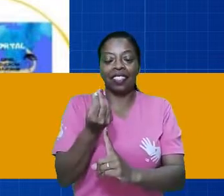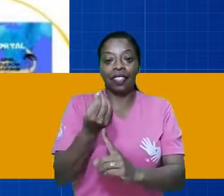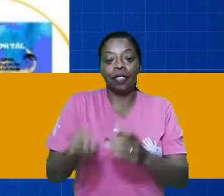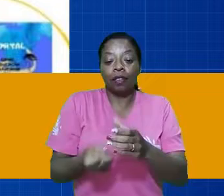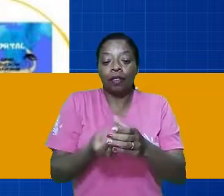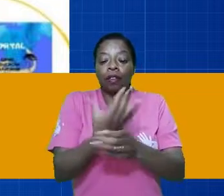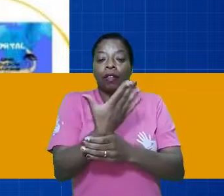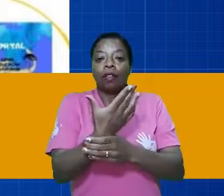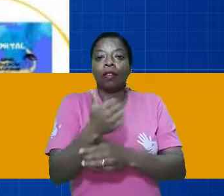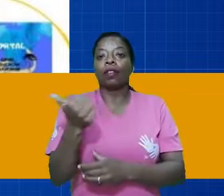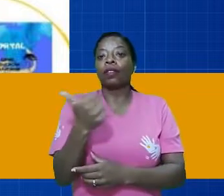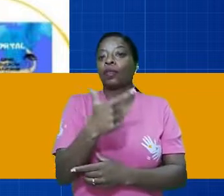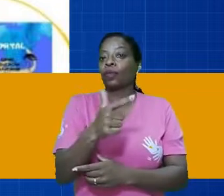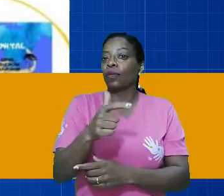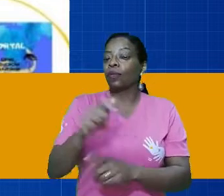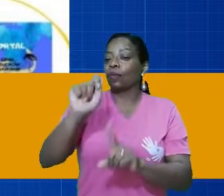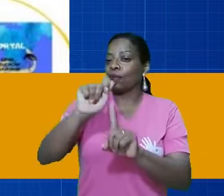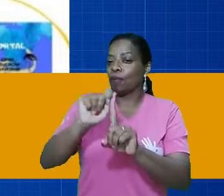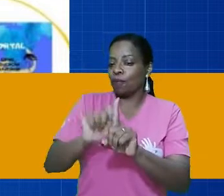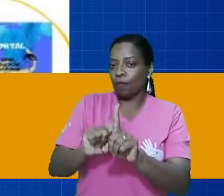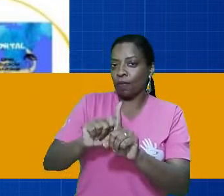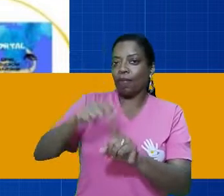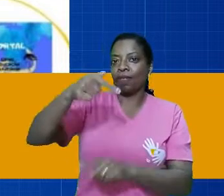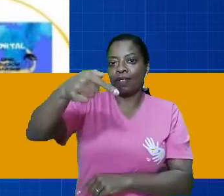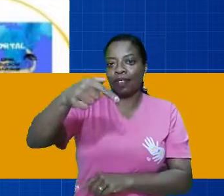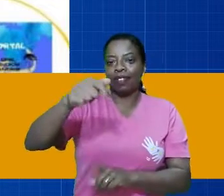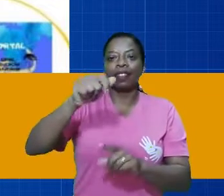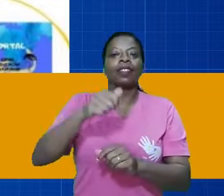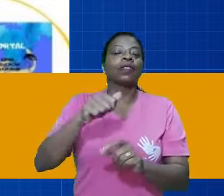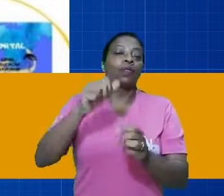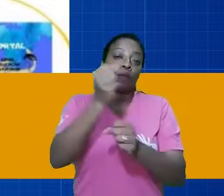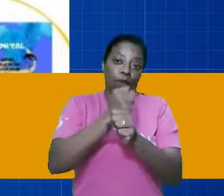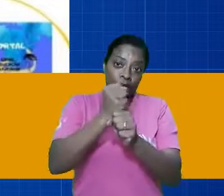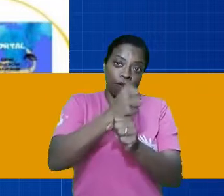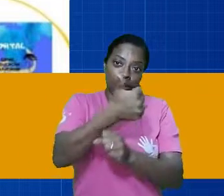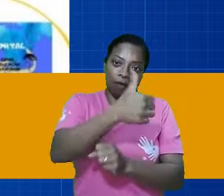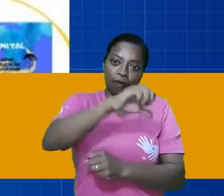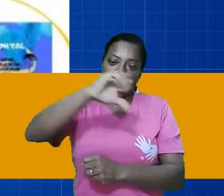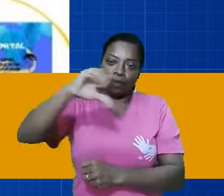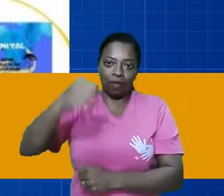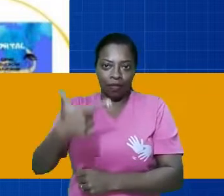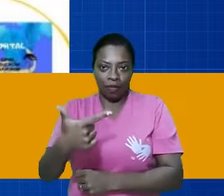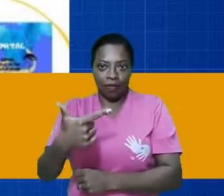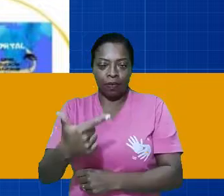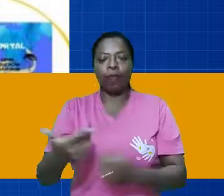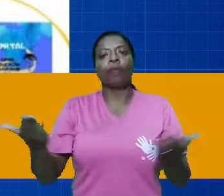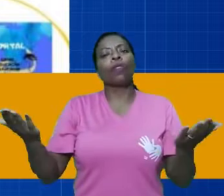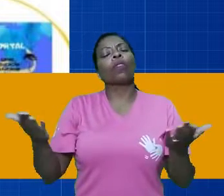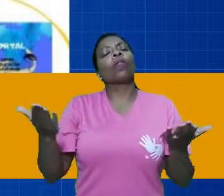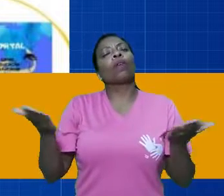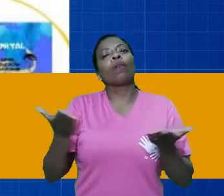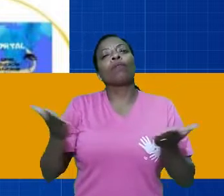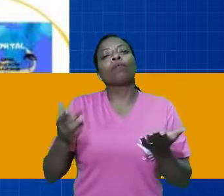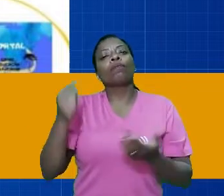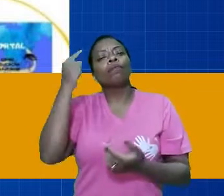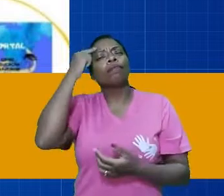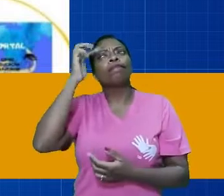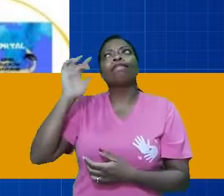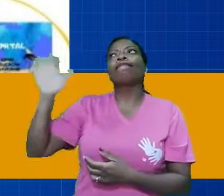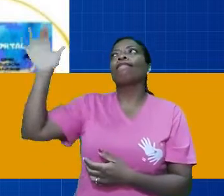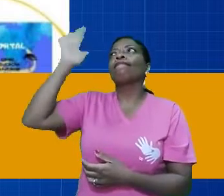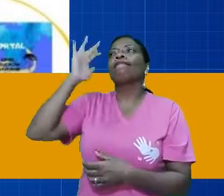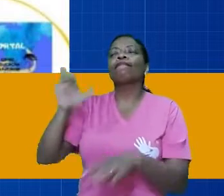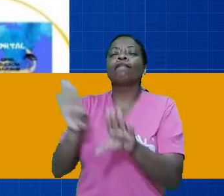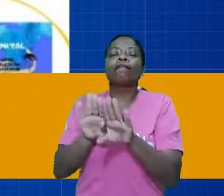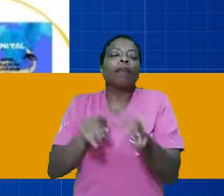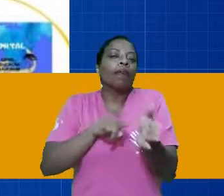12/7/1992. O nosso seminário hoje tem por objetivo promover uma reflexão e análise sobre esses 30 anos da Oficina de Arte de